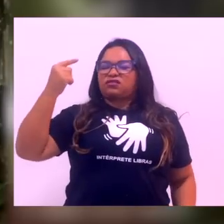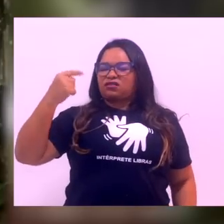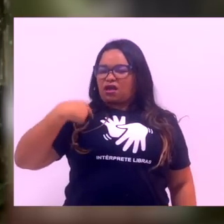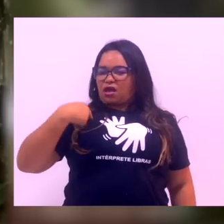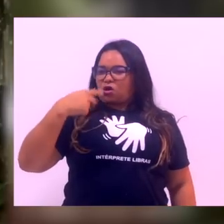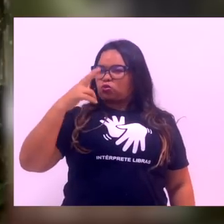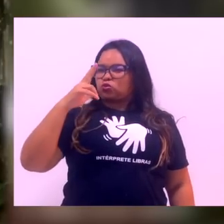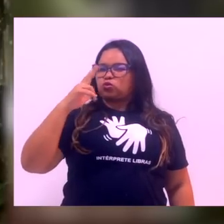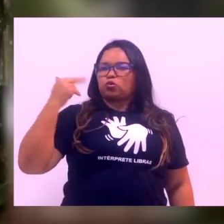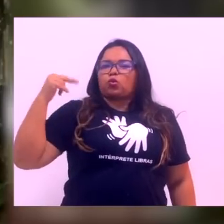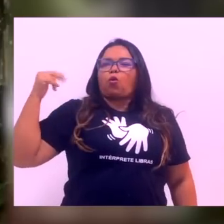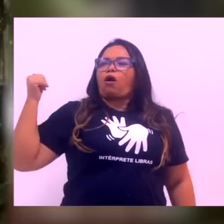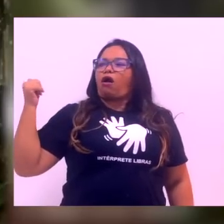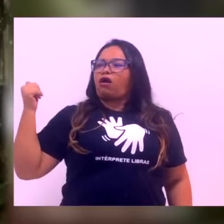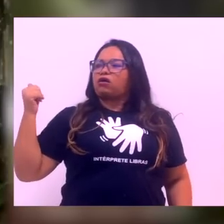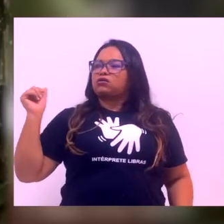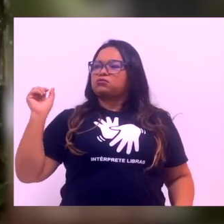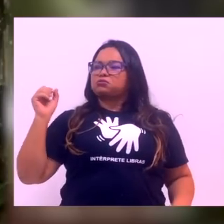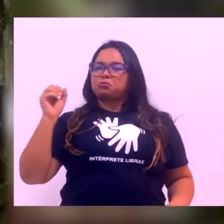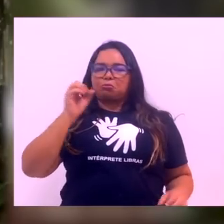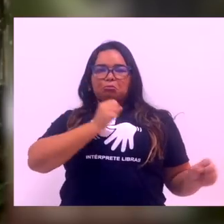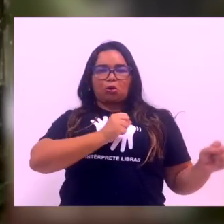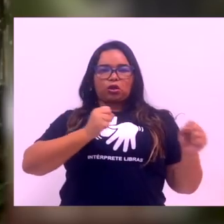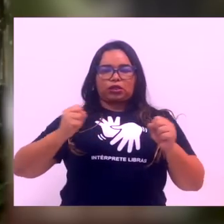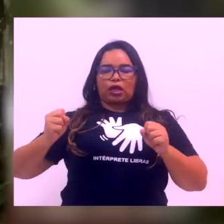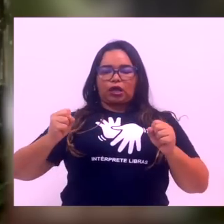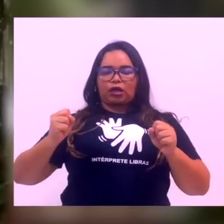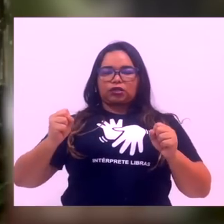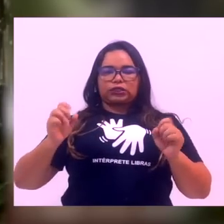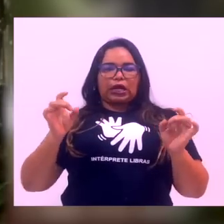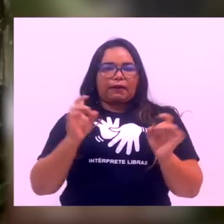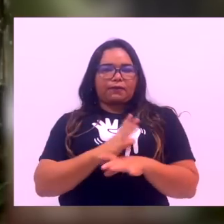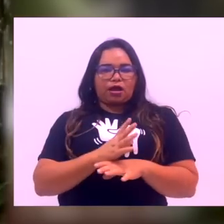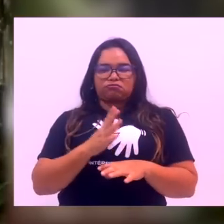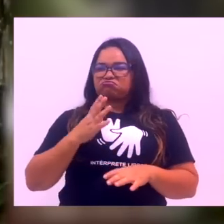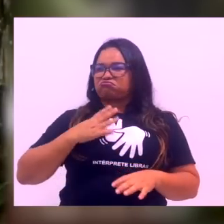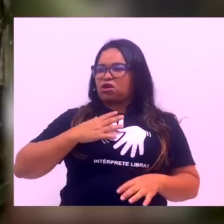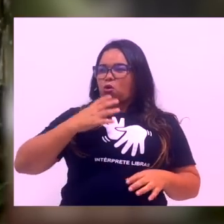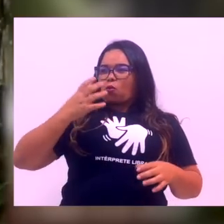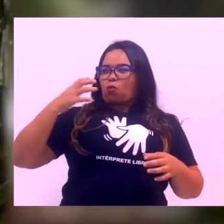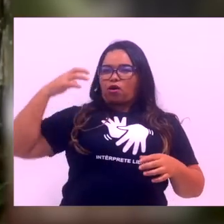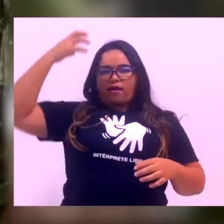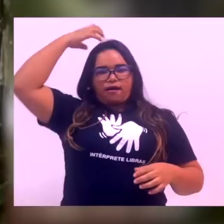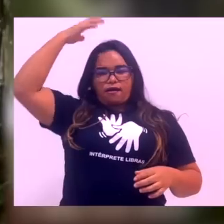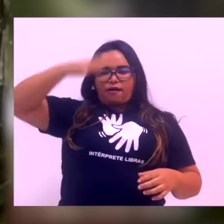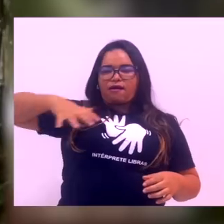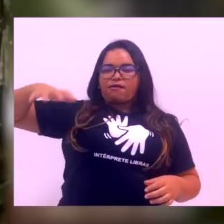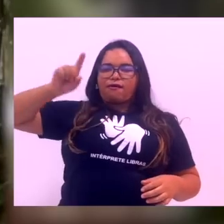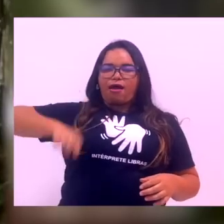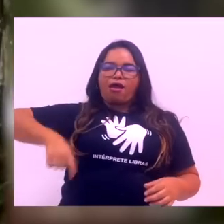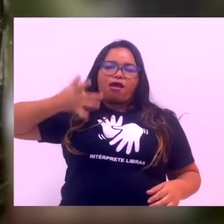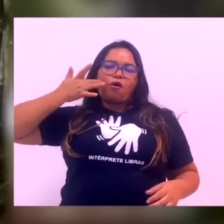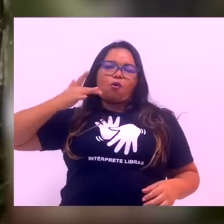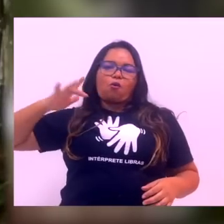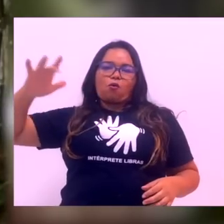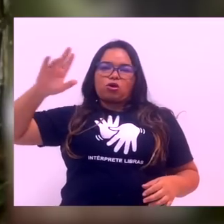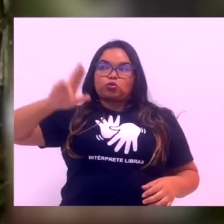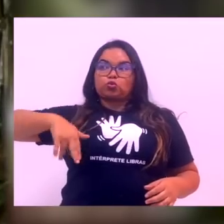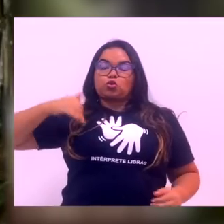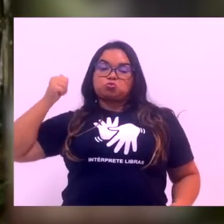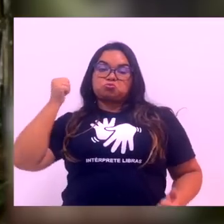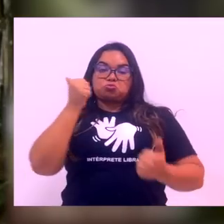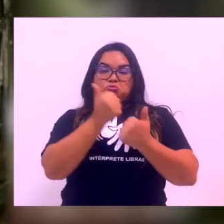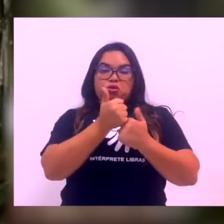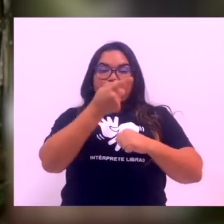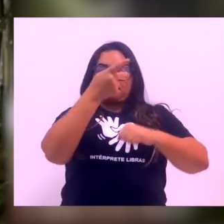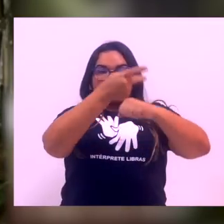tarde no seu coração endurecido, ele pensou para si mesmo, nunca! eu desafiarei o Rei dos Reis. O meu reino de